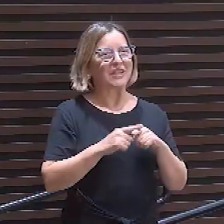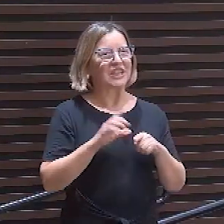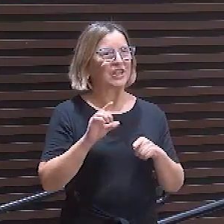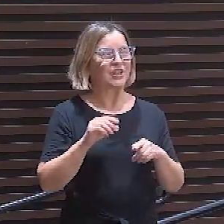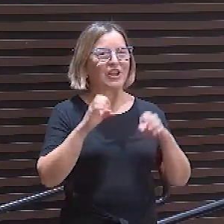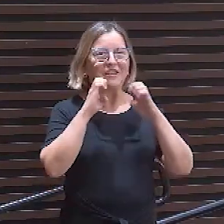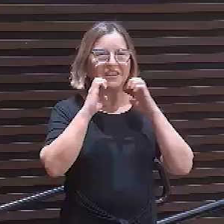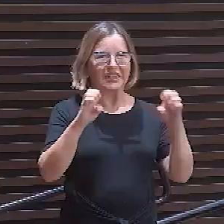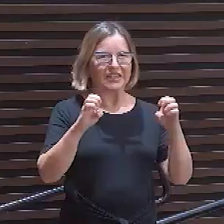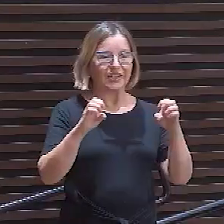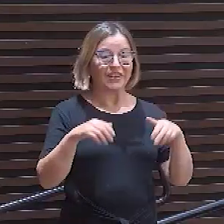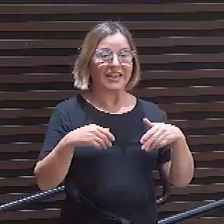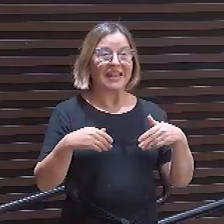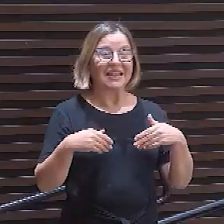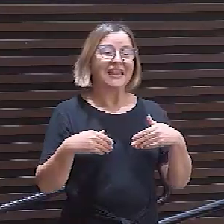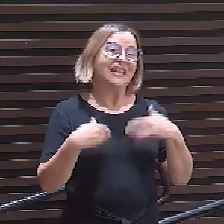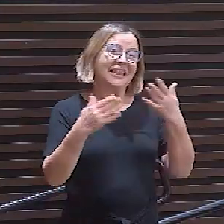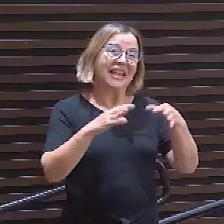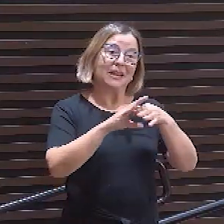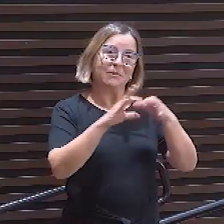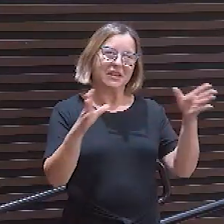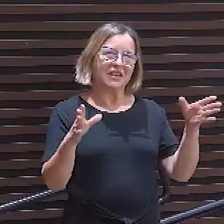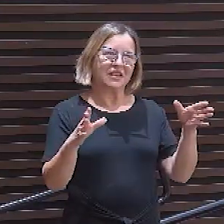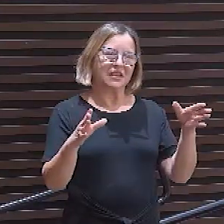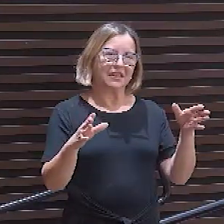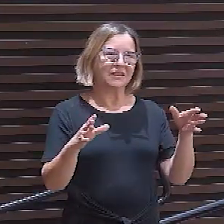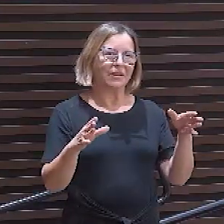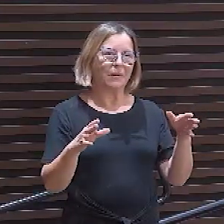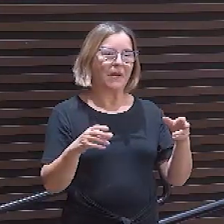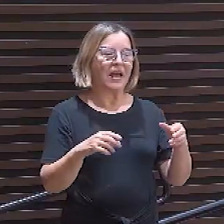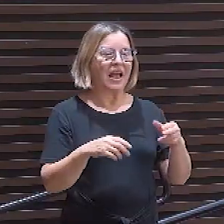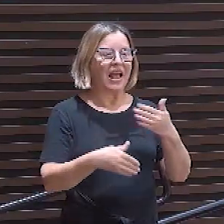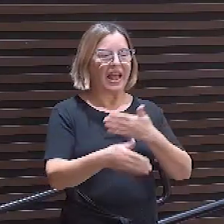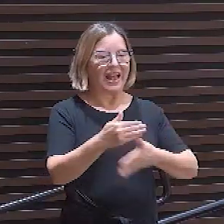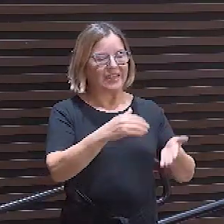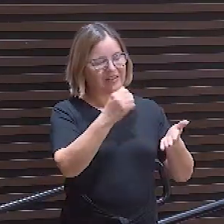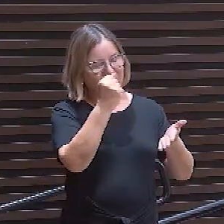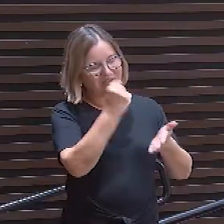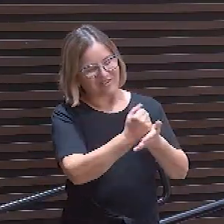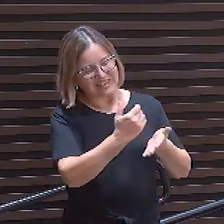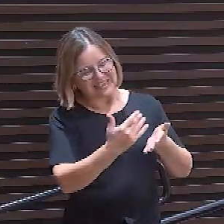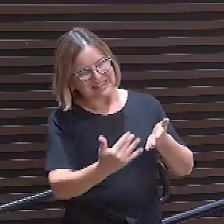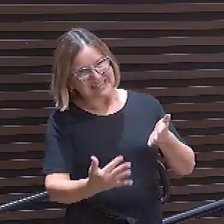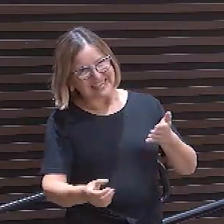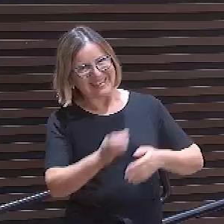libertação contra as forças do mal pelo sangue de Cristo Jesus.